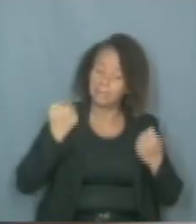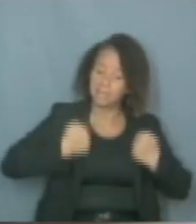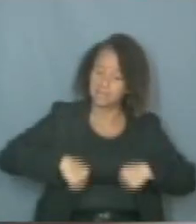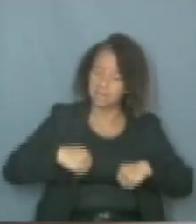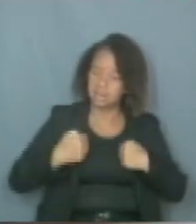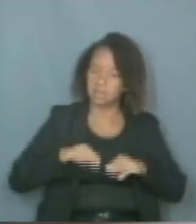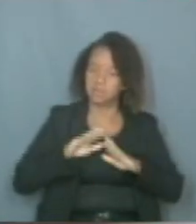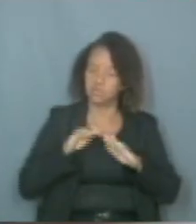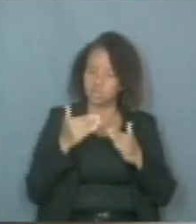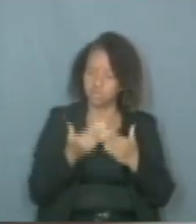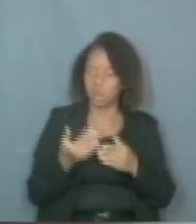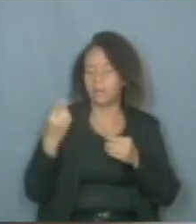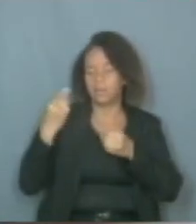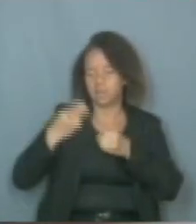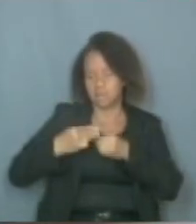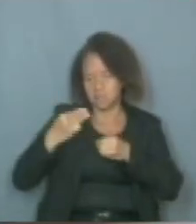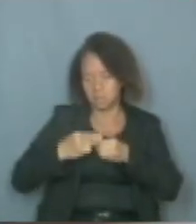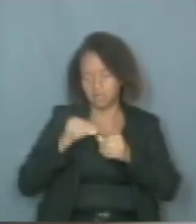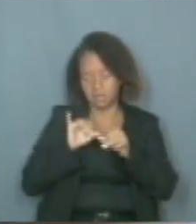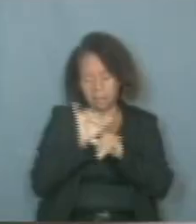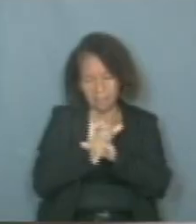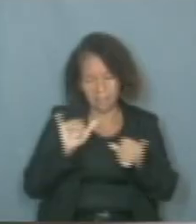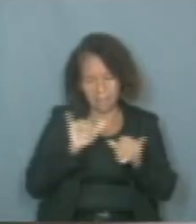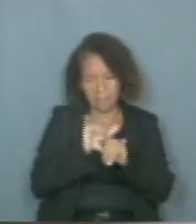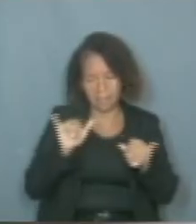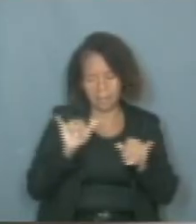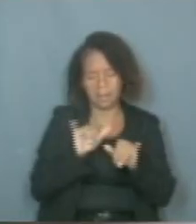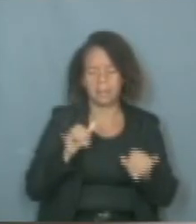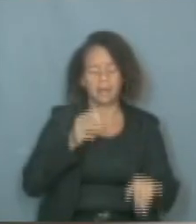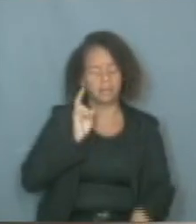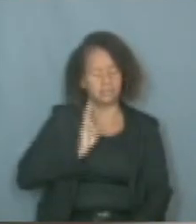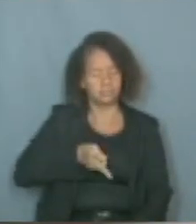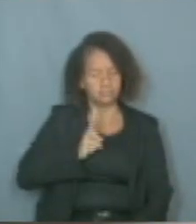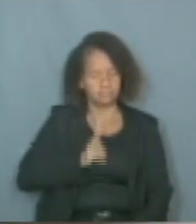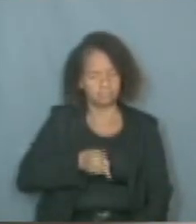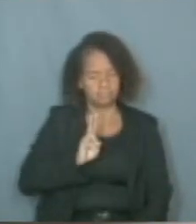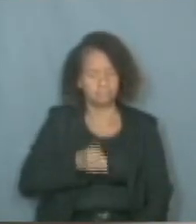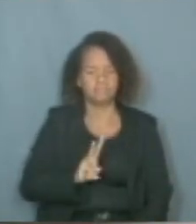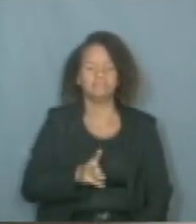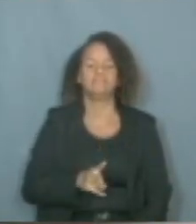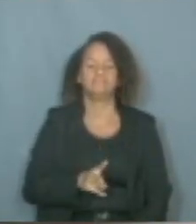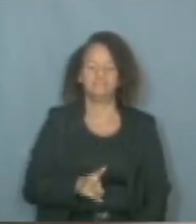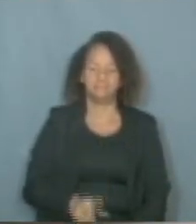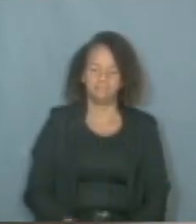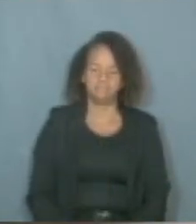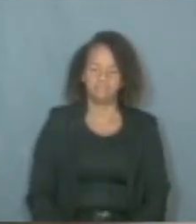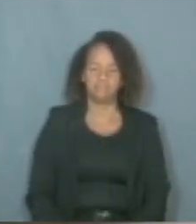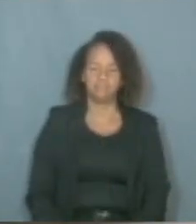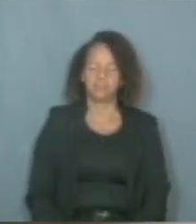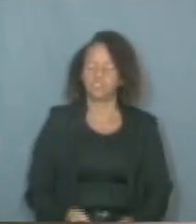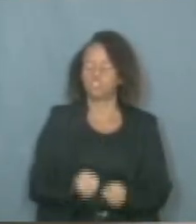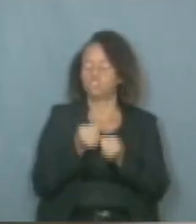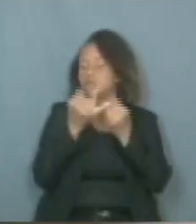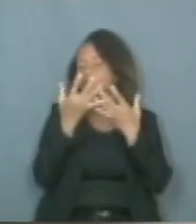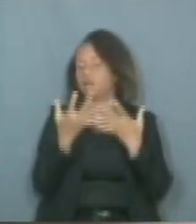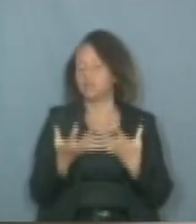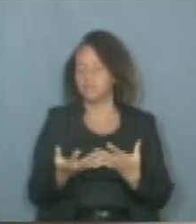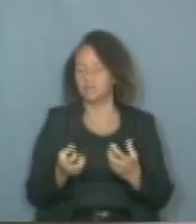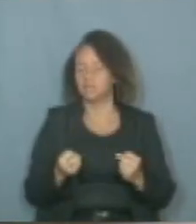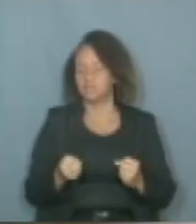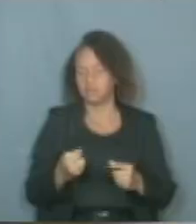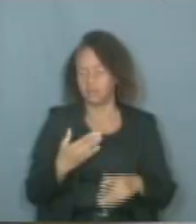as escolas municipais façam uma campanha permanente de esclarecimento,